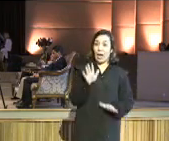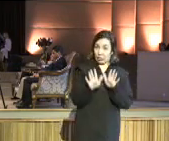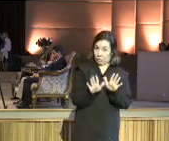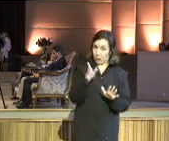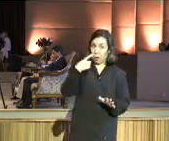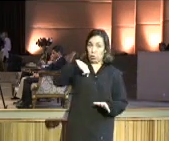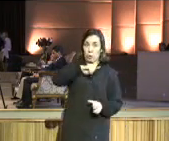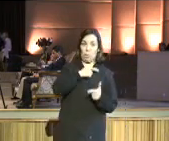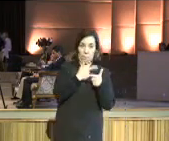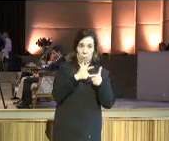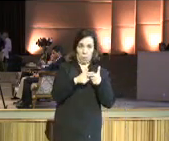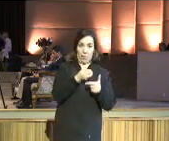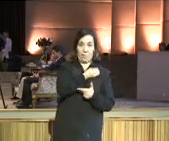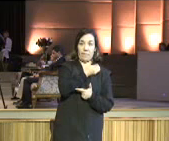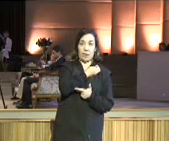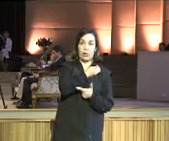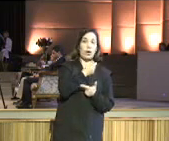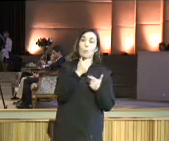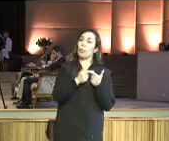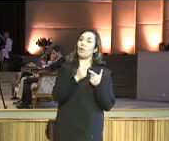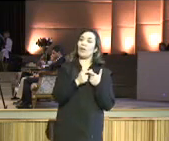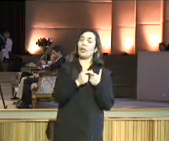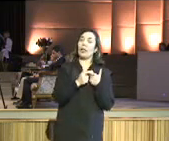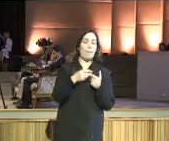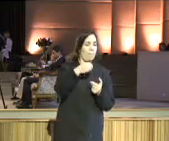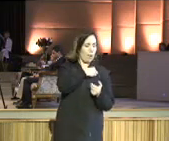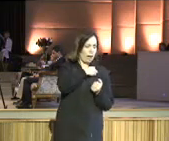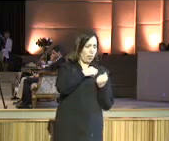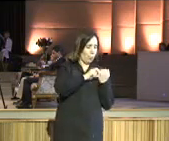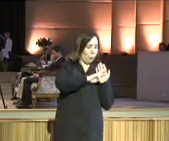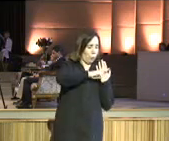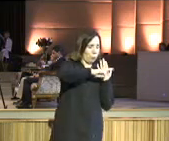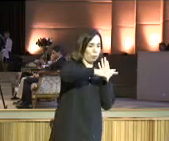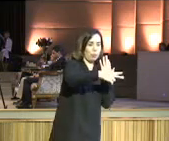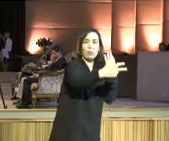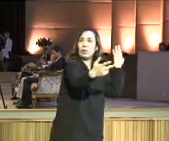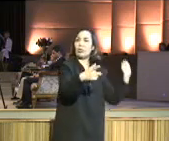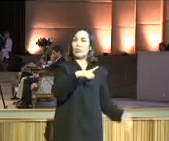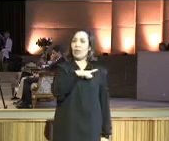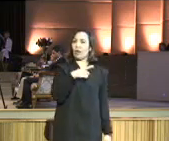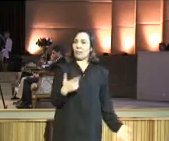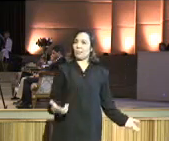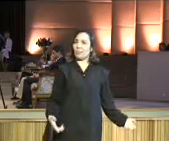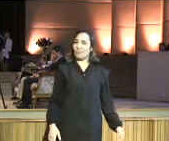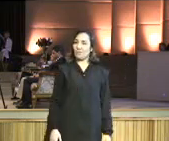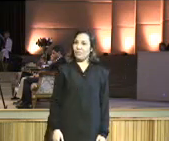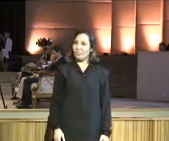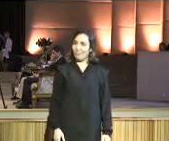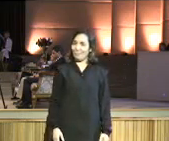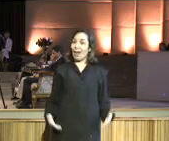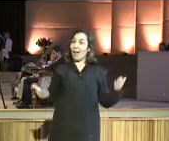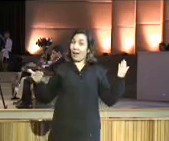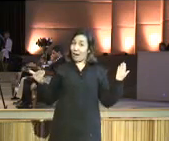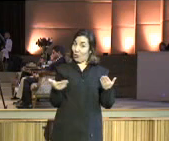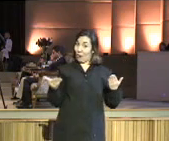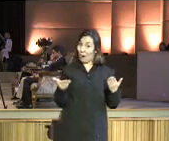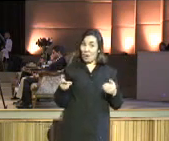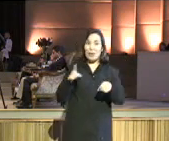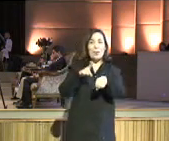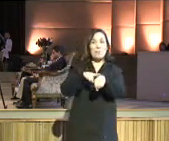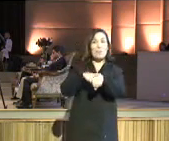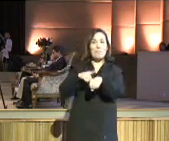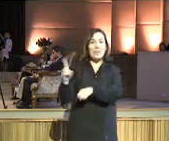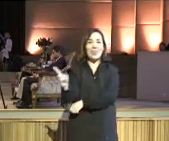pecado. E é no meio dessa situação, dessa tragédia, que Davi